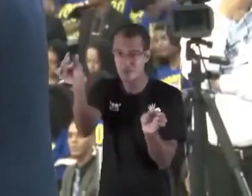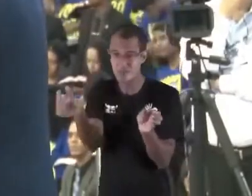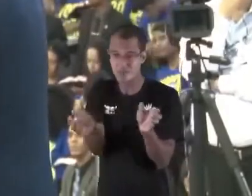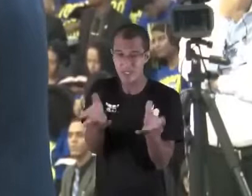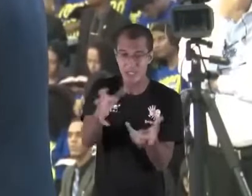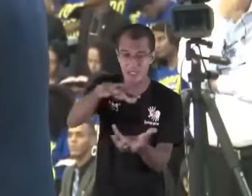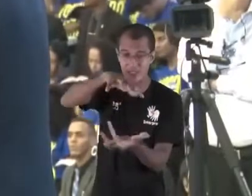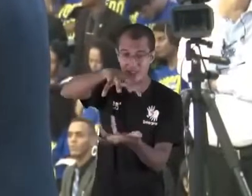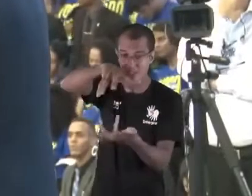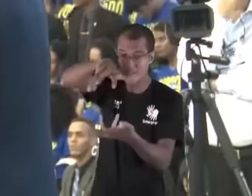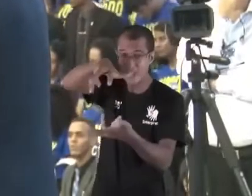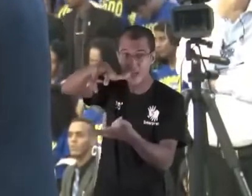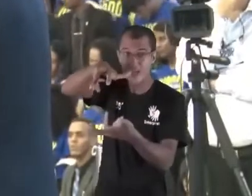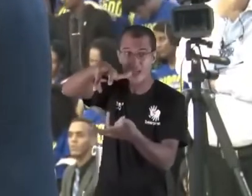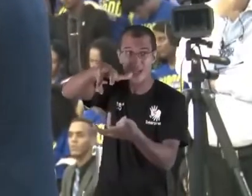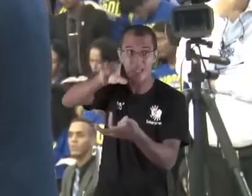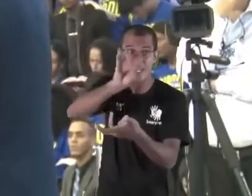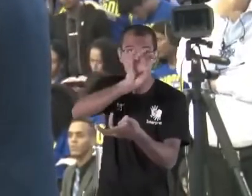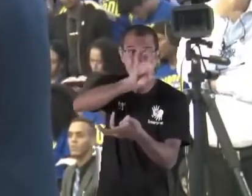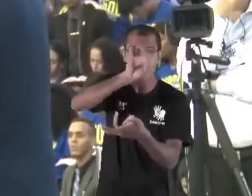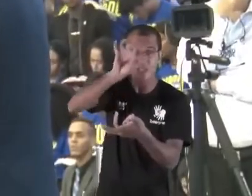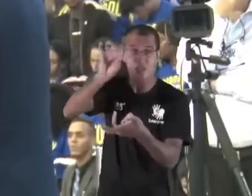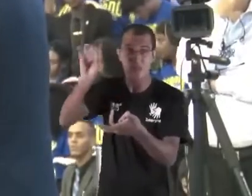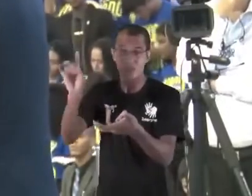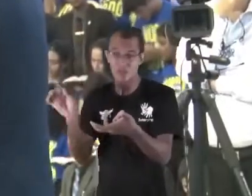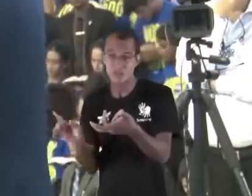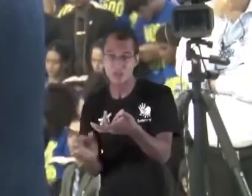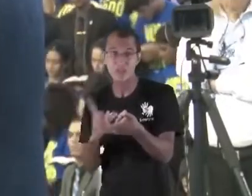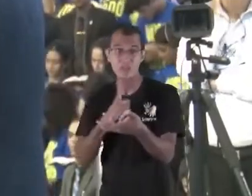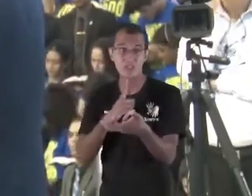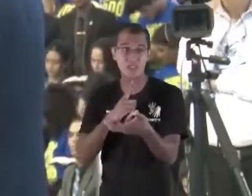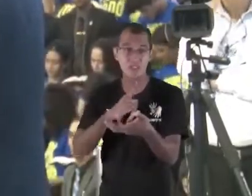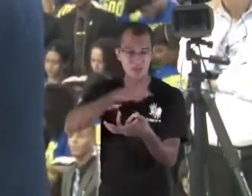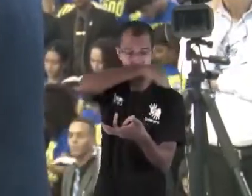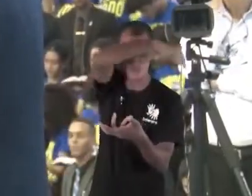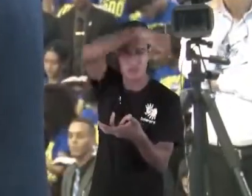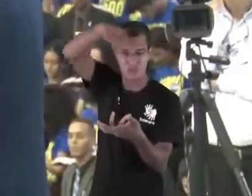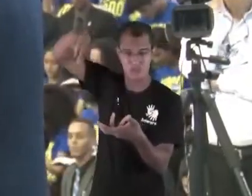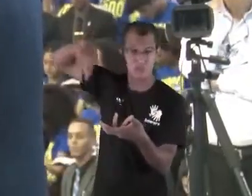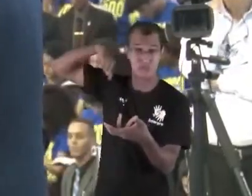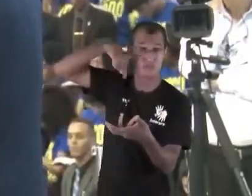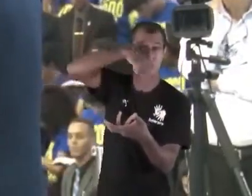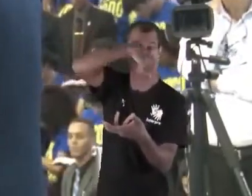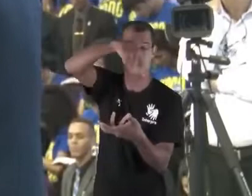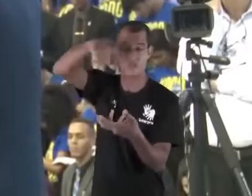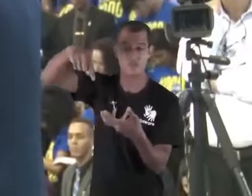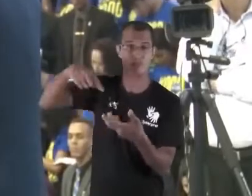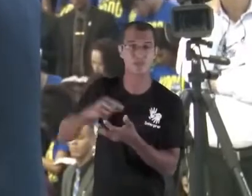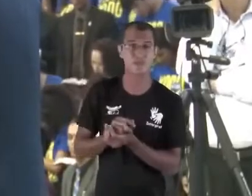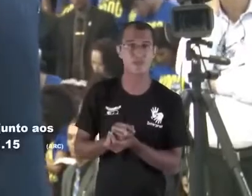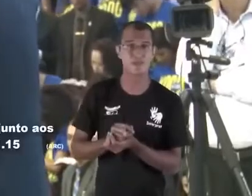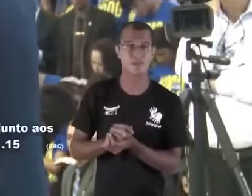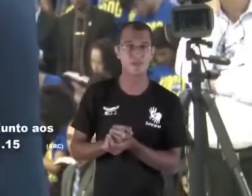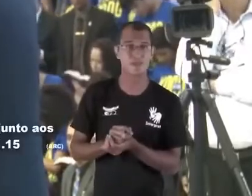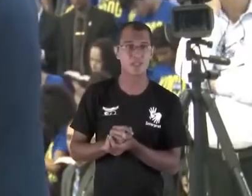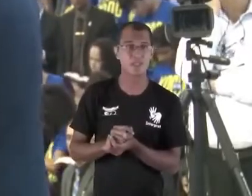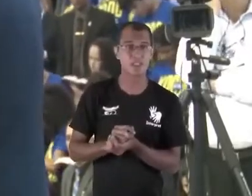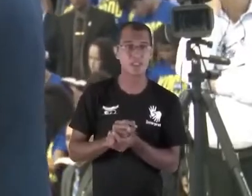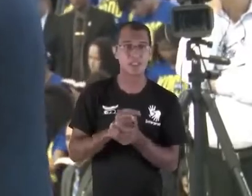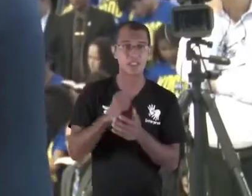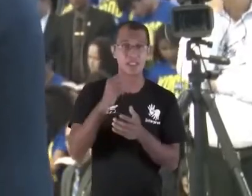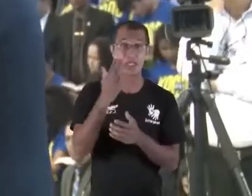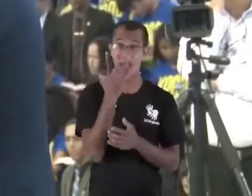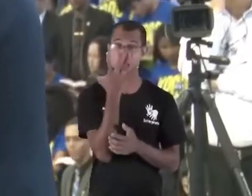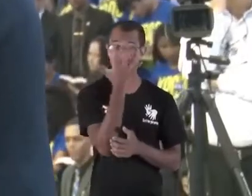de cada um deles. Verso 22: sobre a cabeça